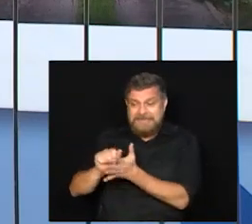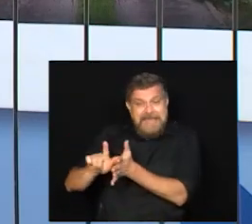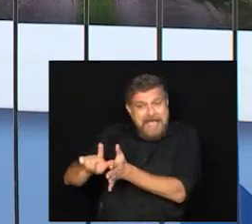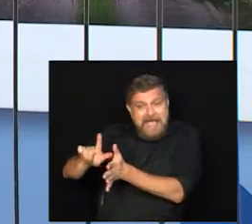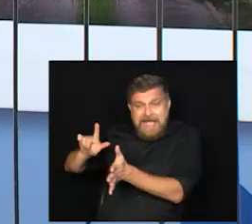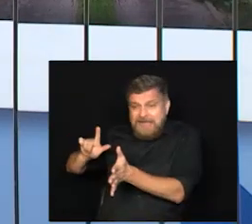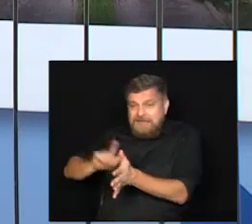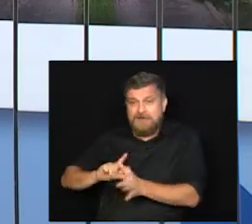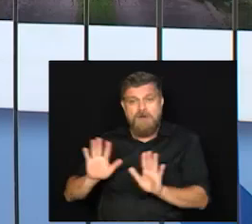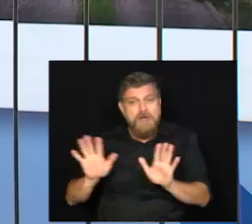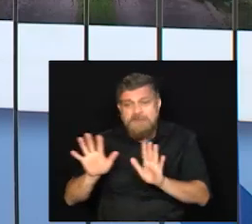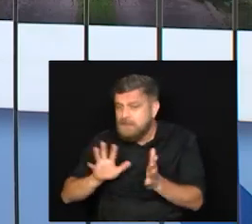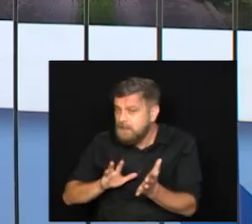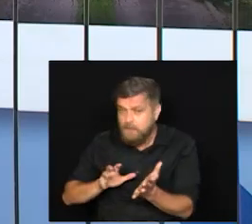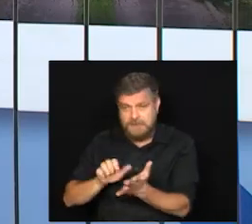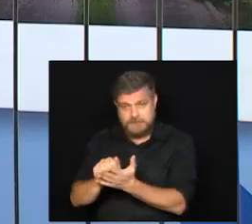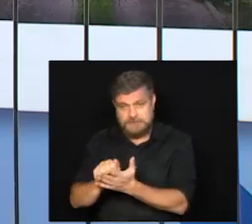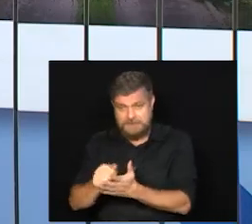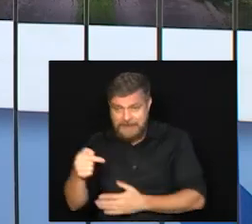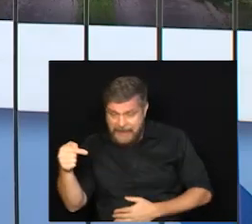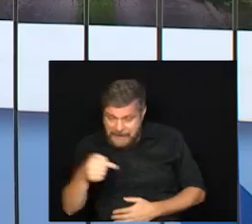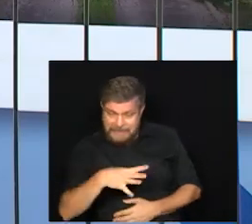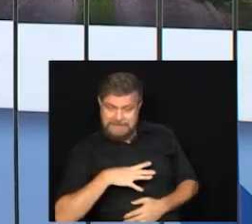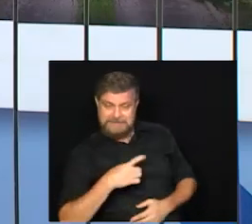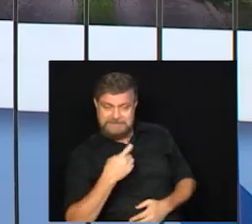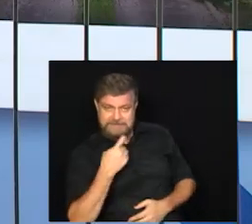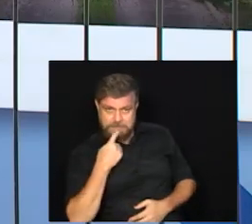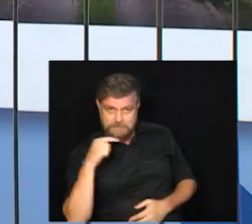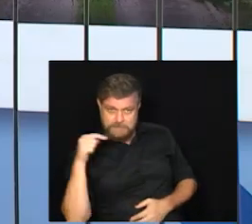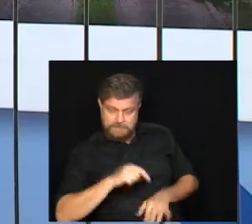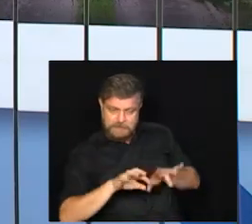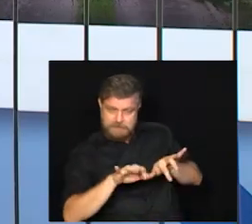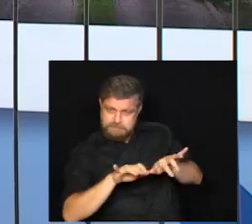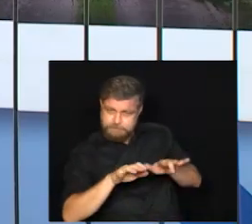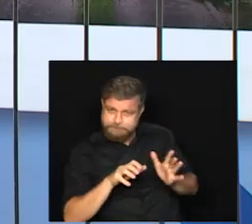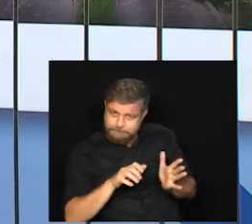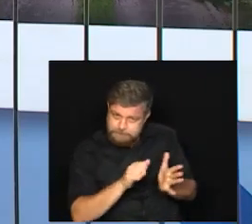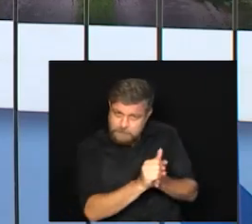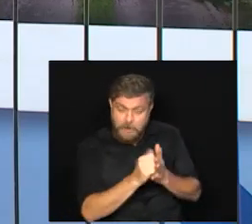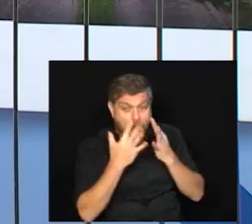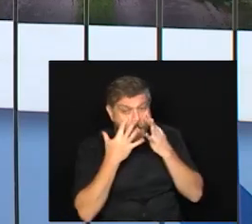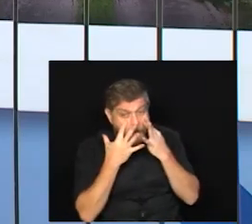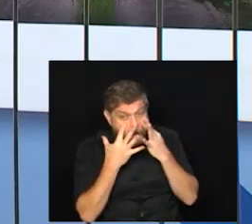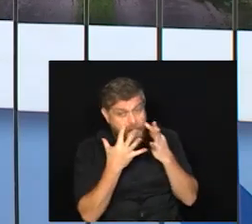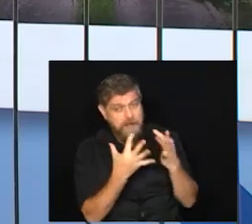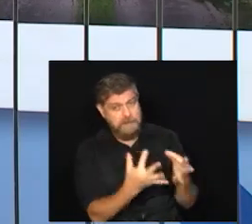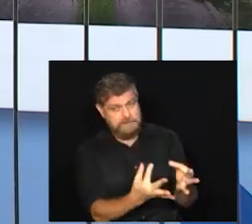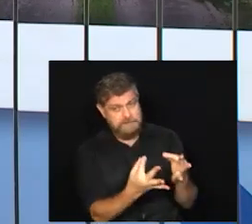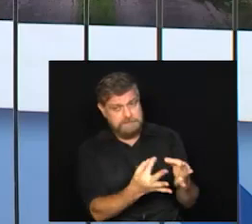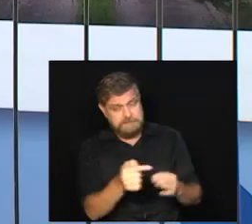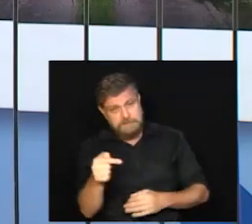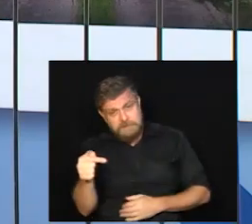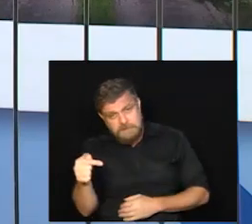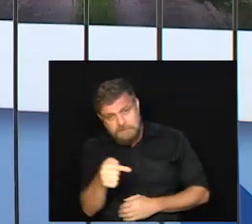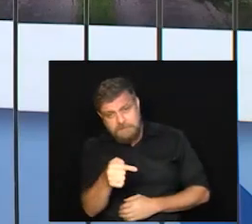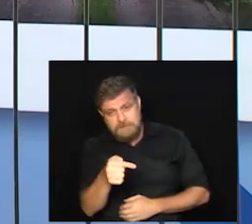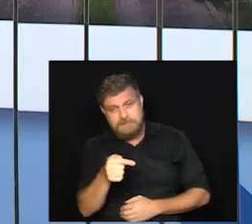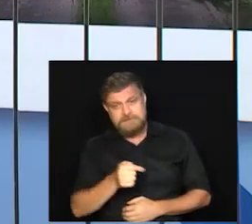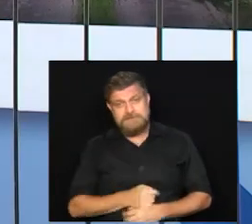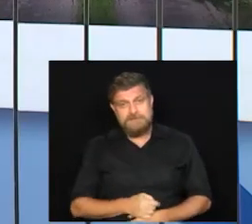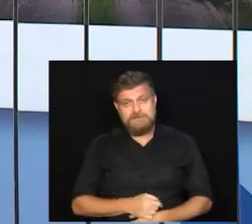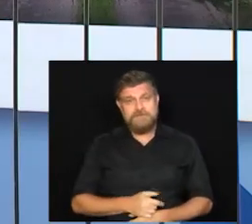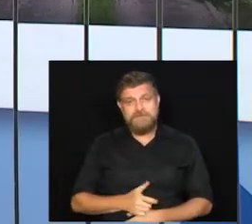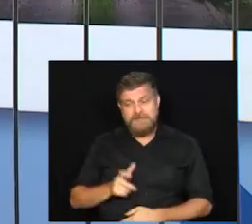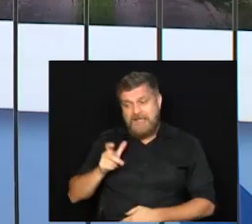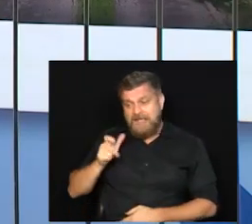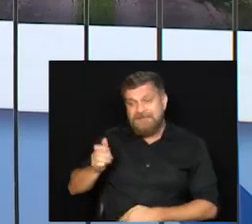Isso não é agendamento. Então, é preciso ter atenção para que esse Vacina